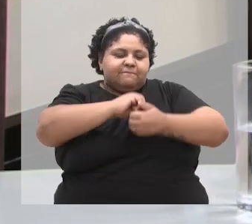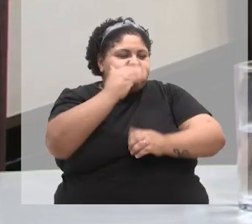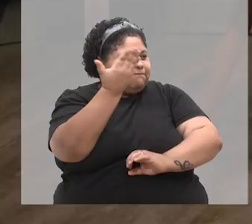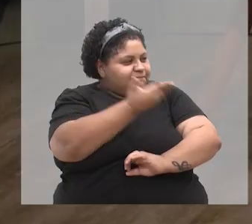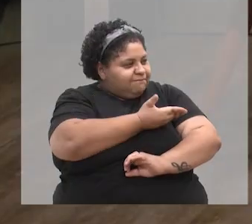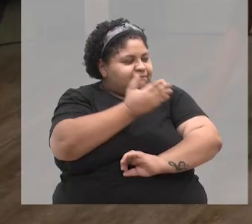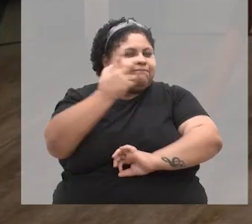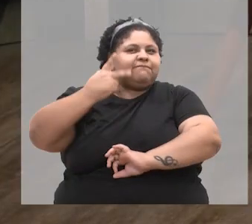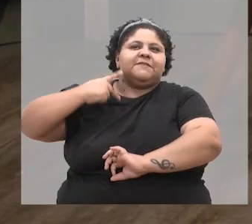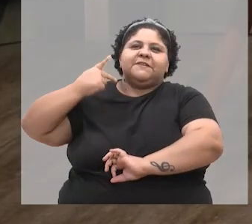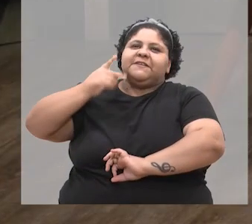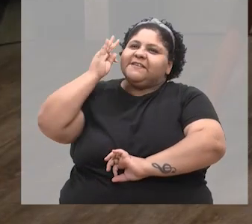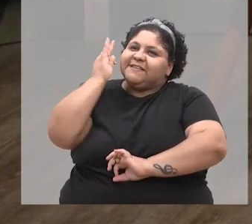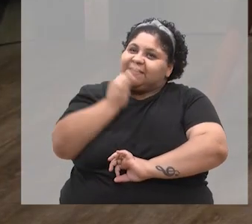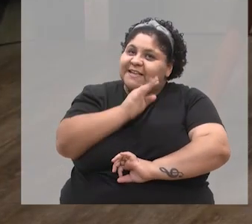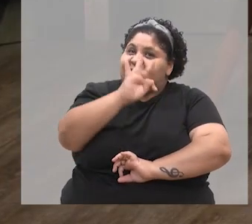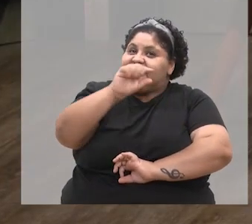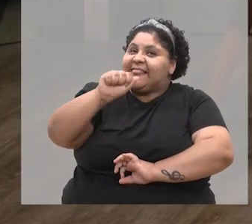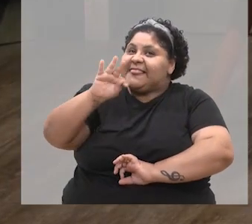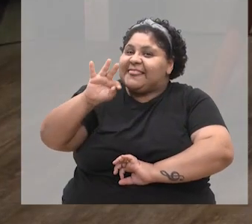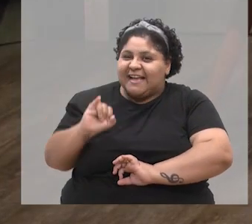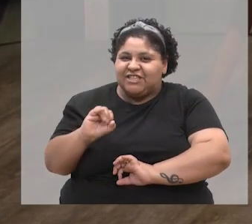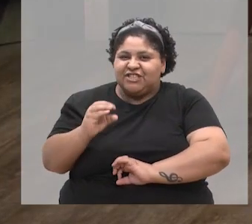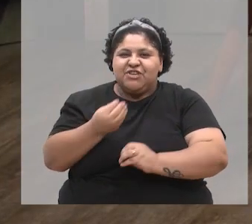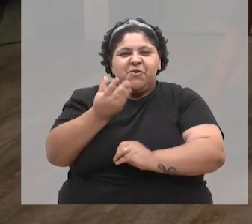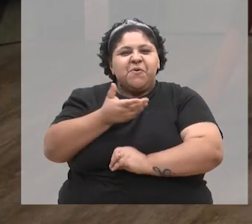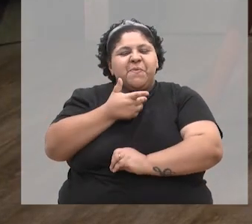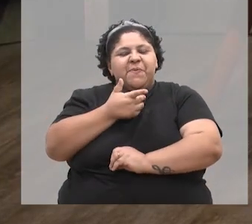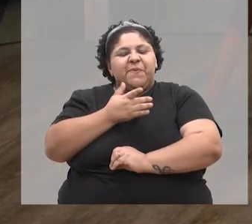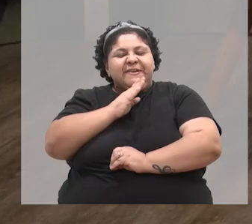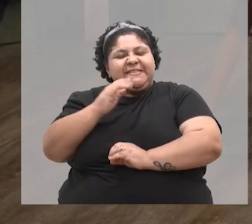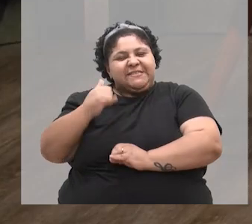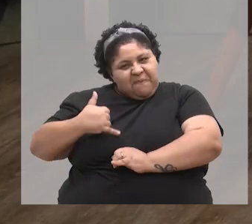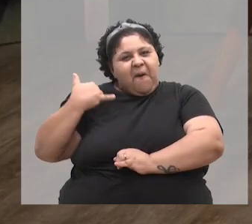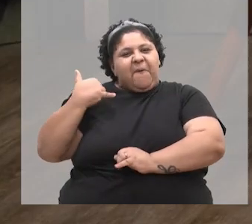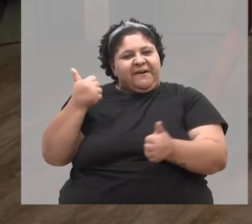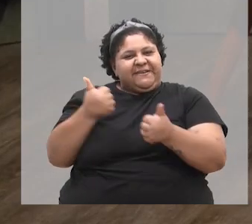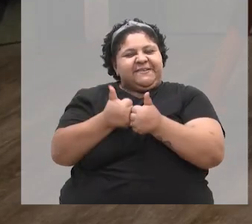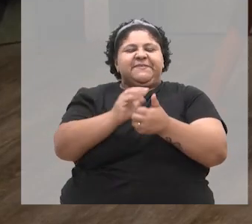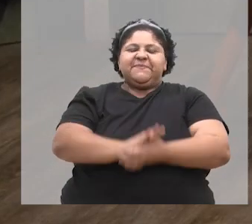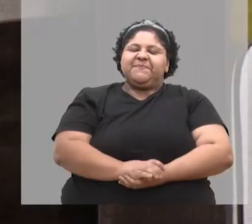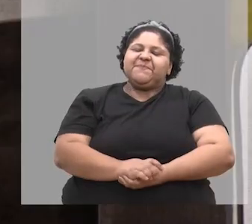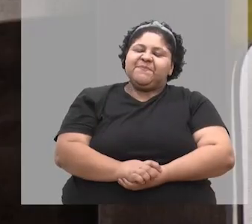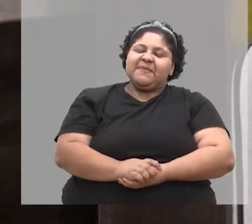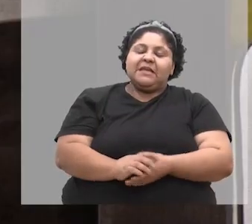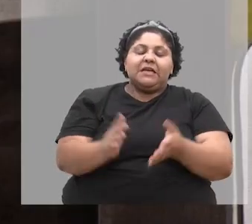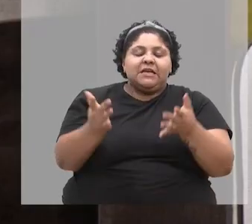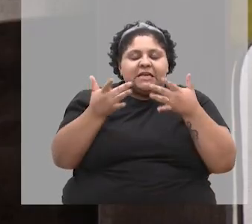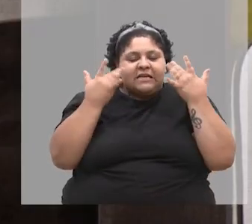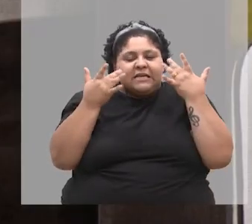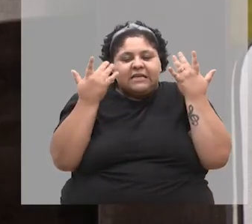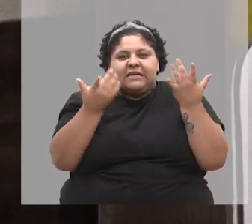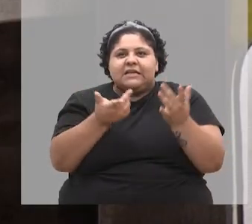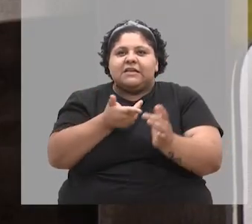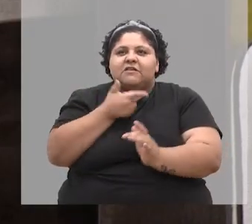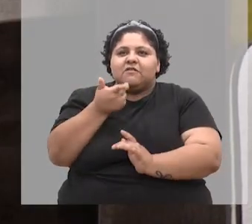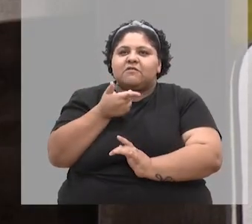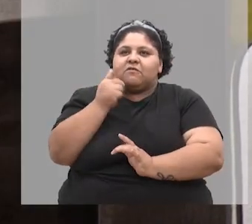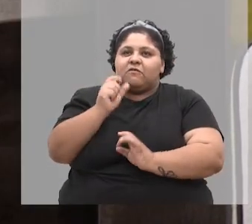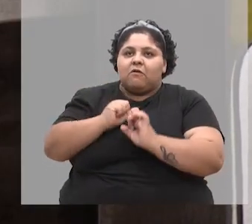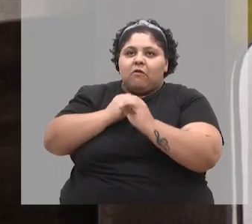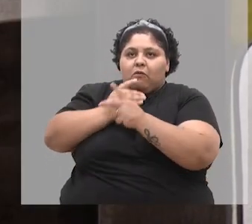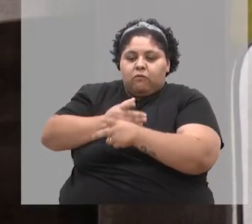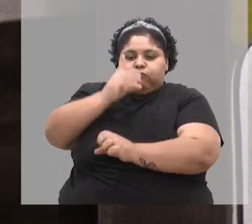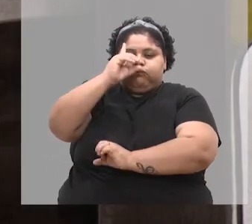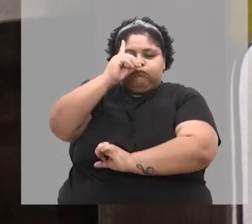eu de imediato saúdo. Vereadora Tati, como a senhora é conhecida, uma honra tê-la conosco aqui. Bom, uma alegria, né? Falar um pouquinho